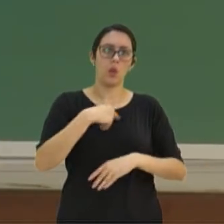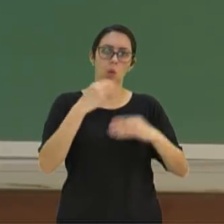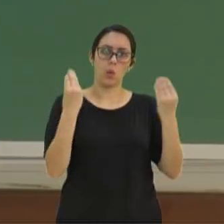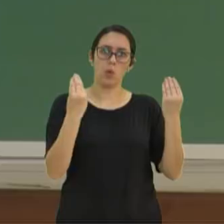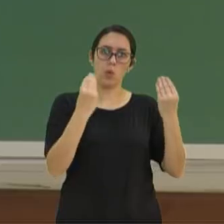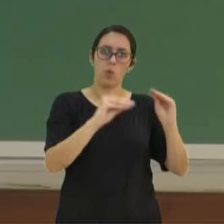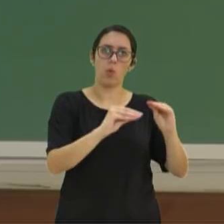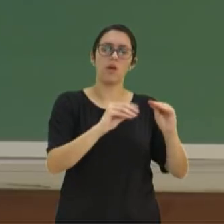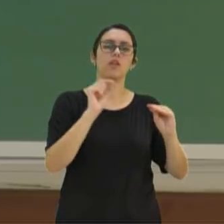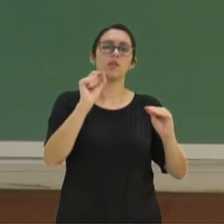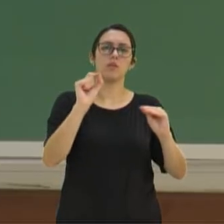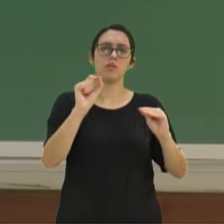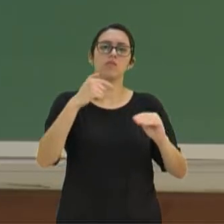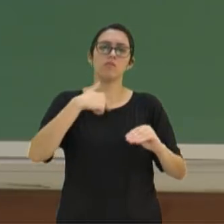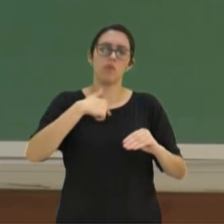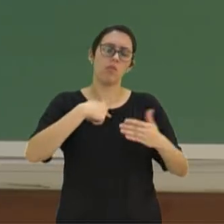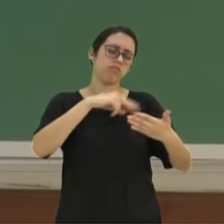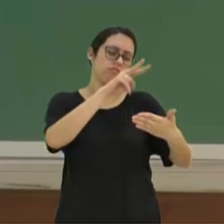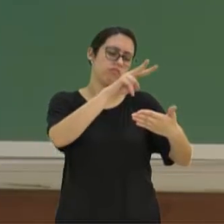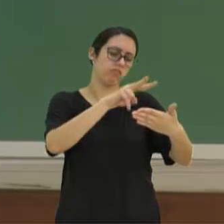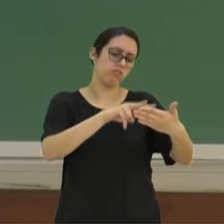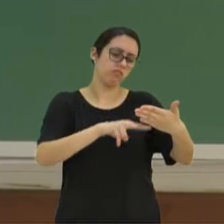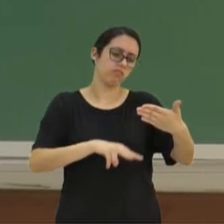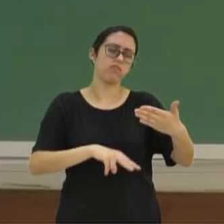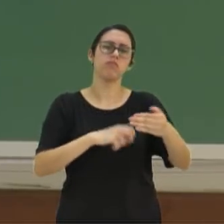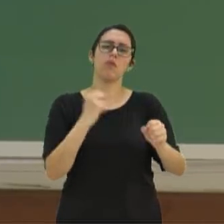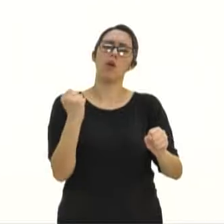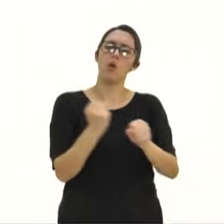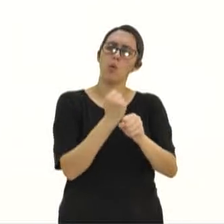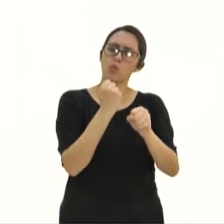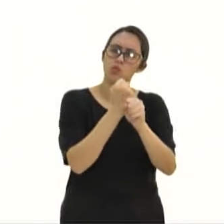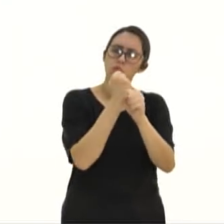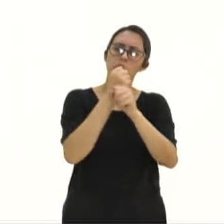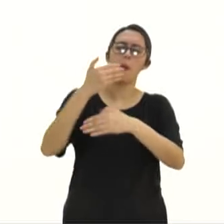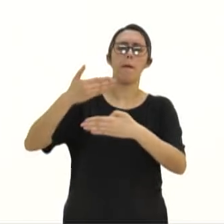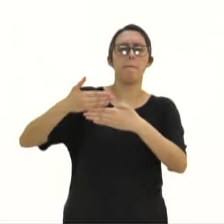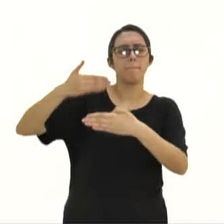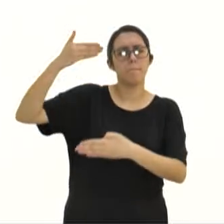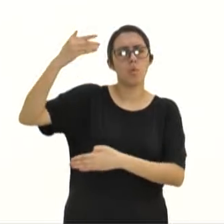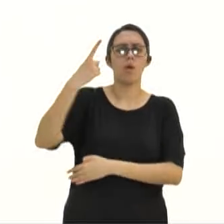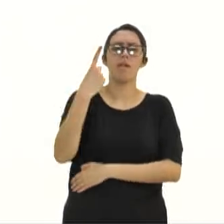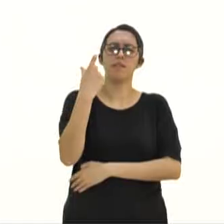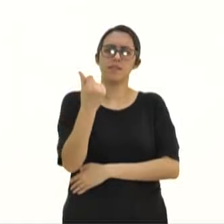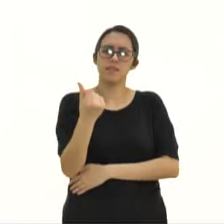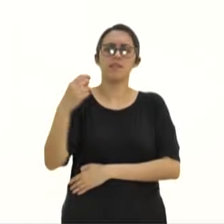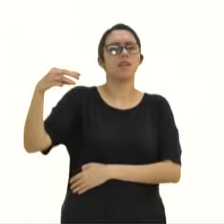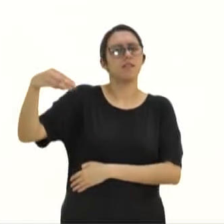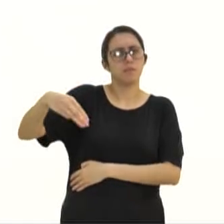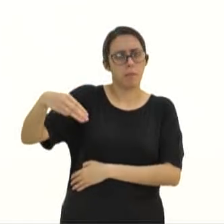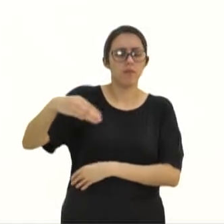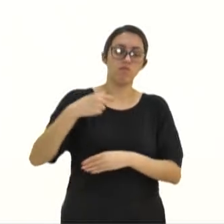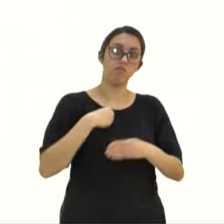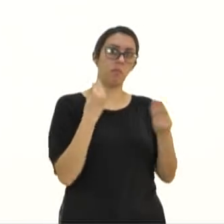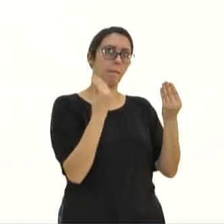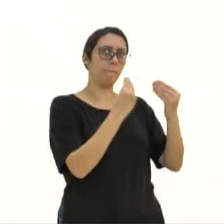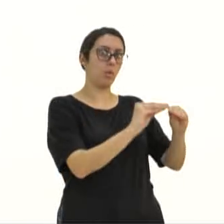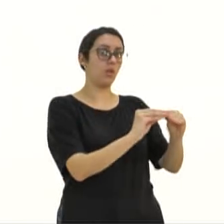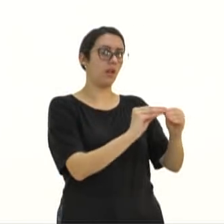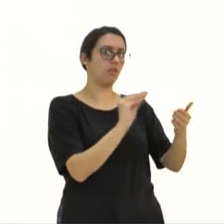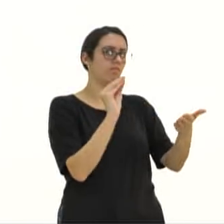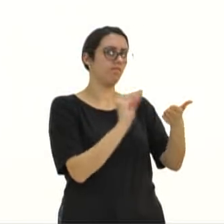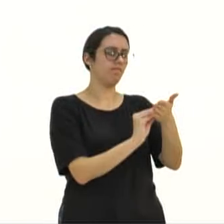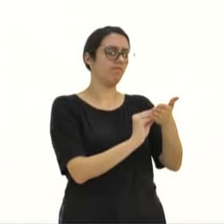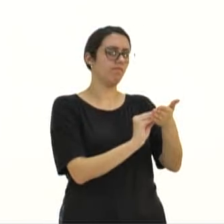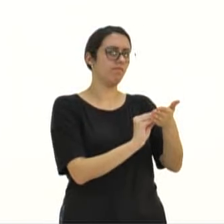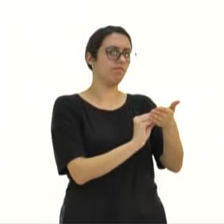fui lendo o exercício. Para construir um muro de 16 metros. Então, muro, comprimento, 16. Coloquei, tá? Eu